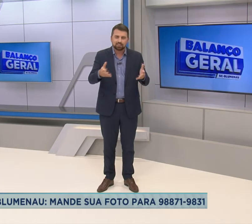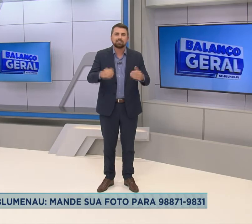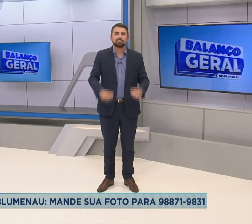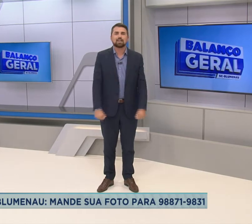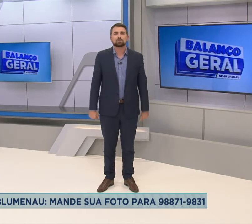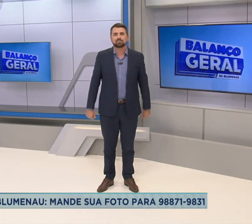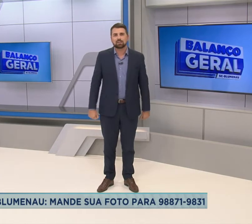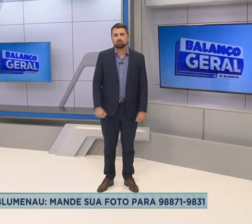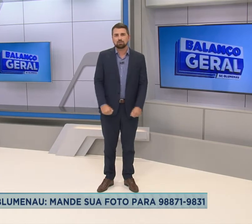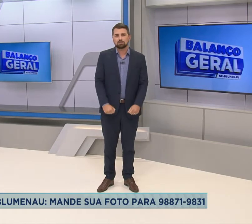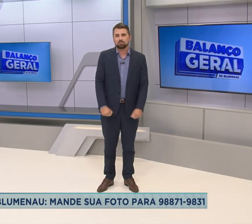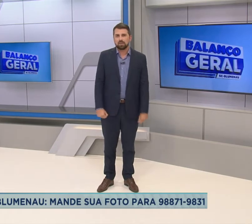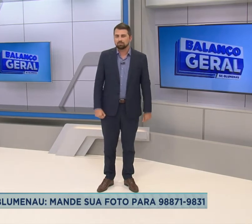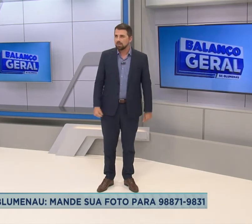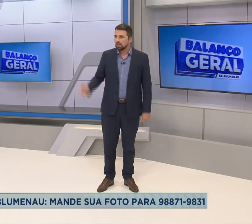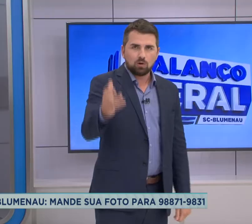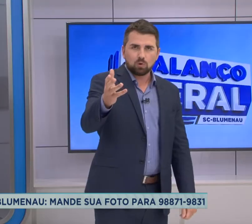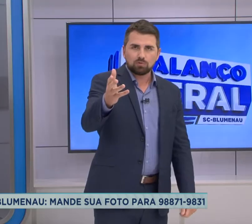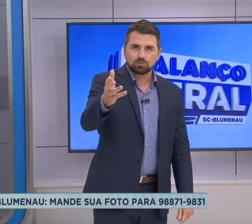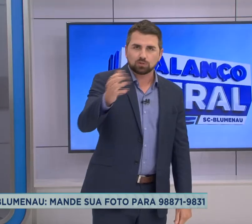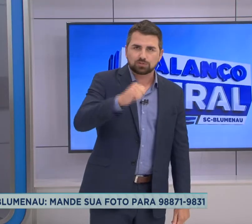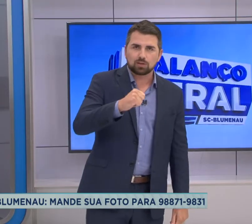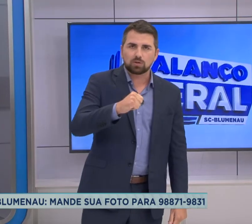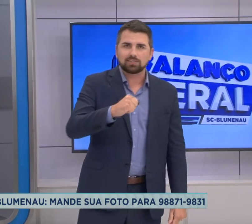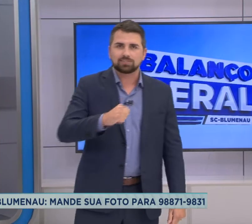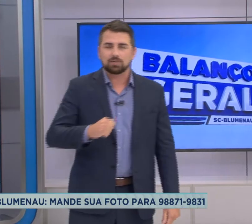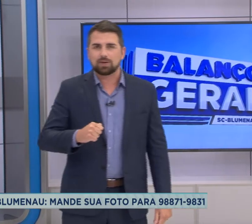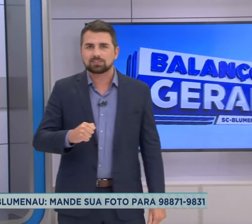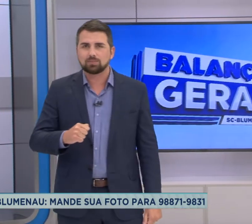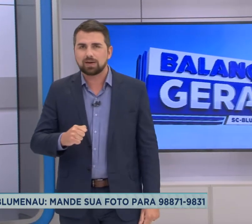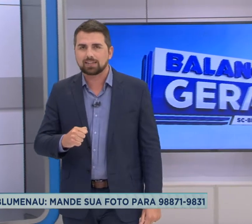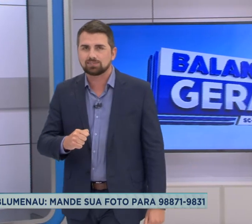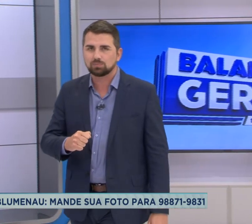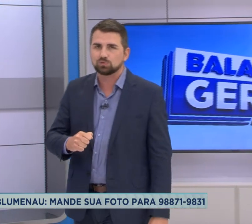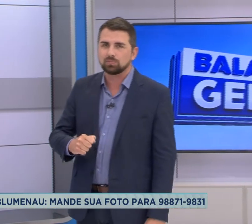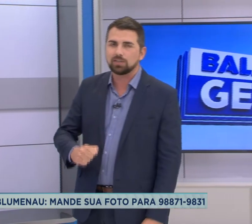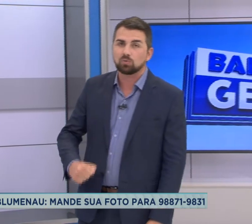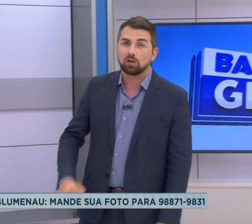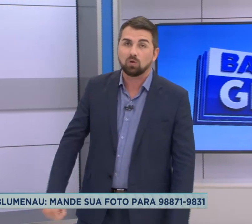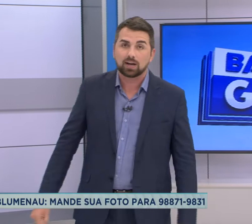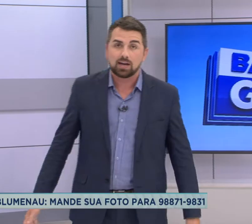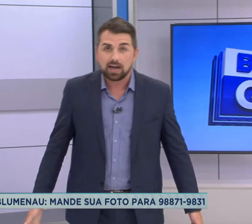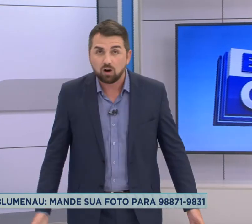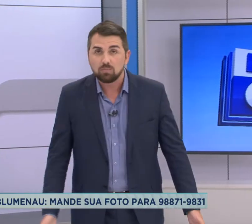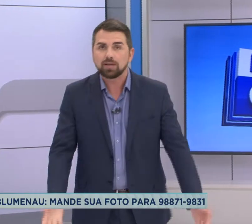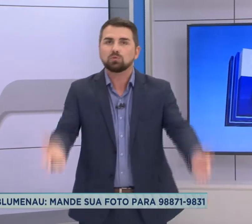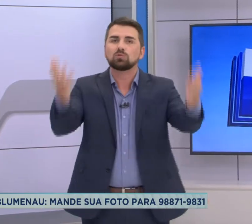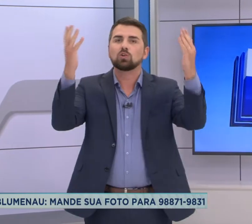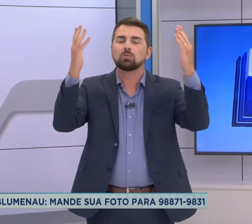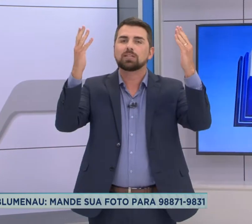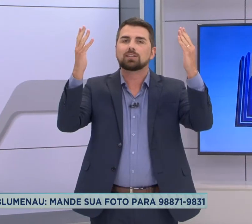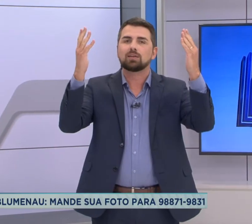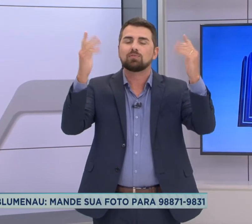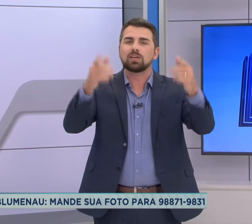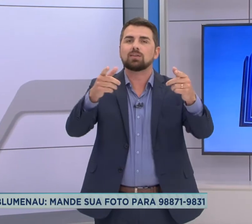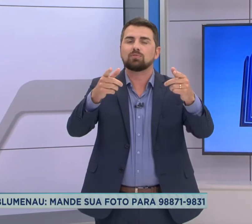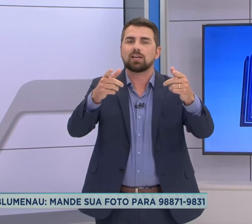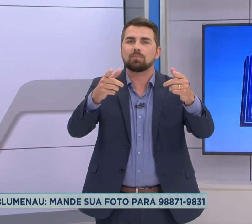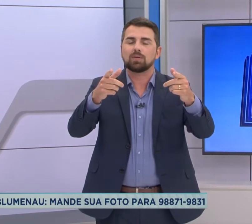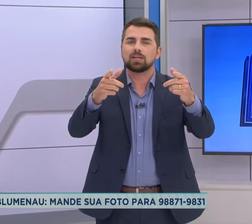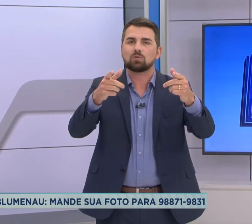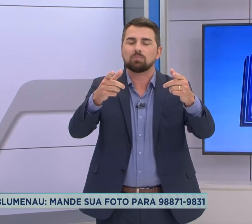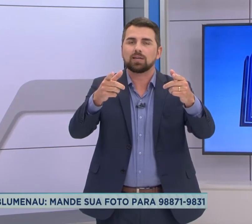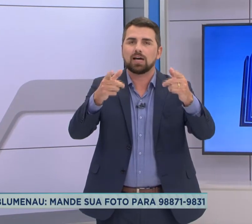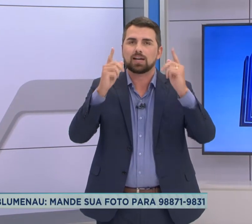que aqui da nossa região também eu Convido você a conhecer e participar desse movimento agora aumenta o volume da